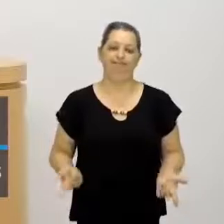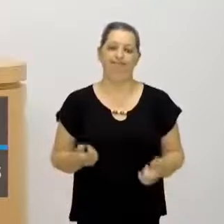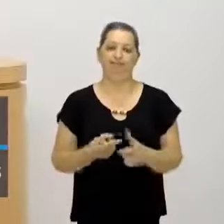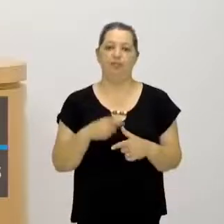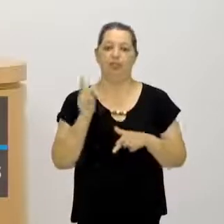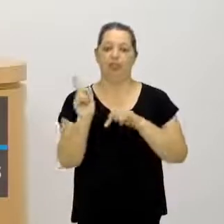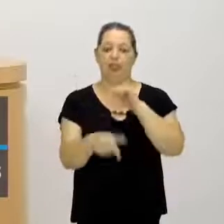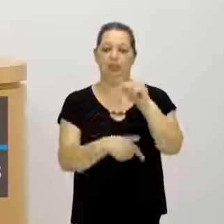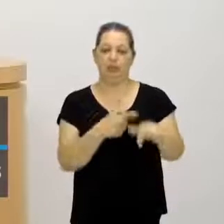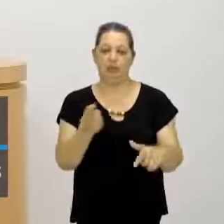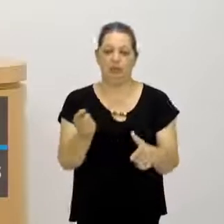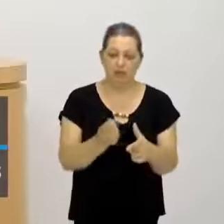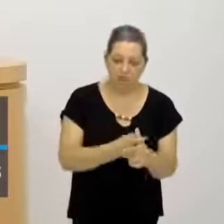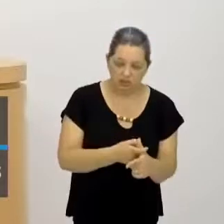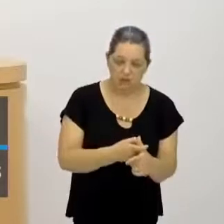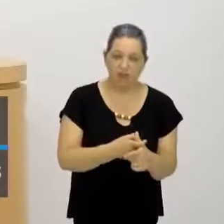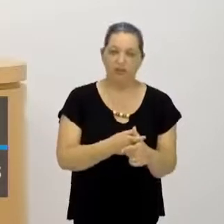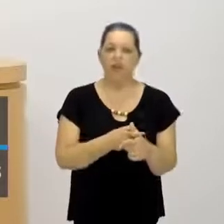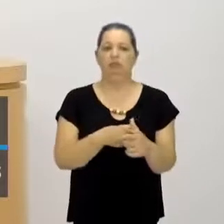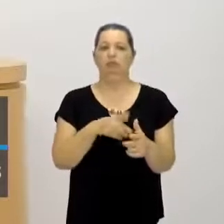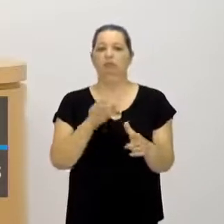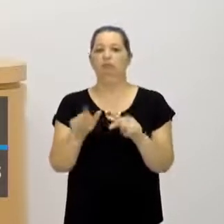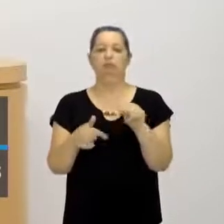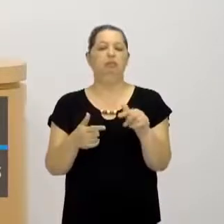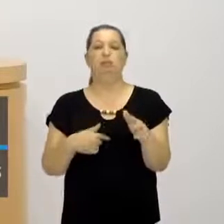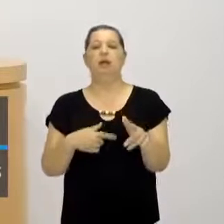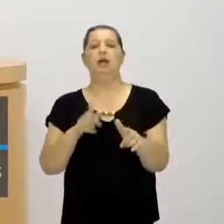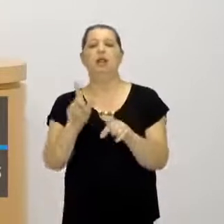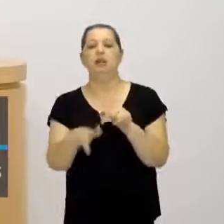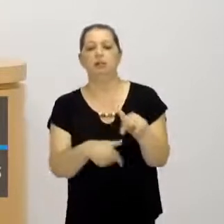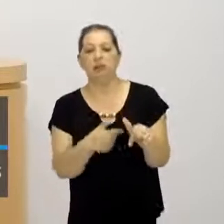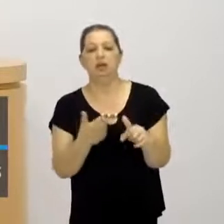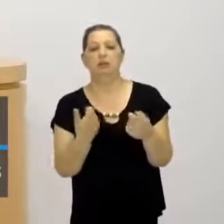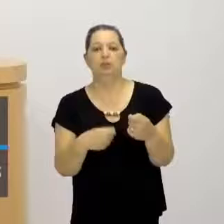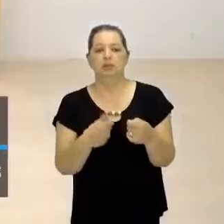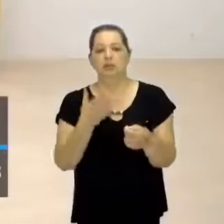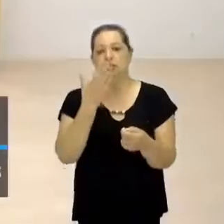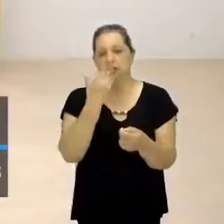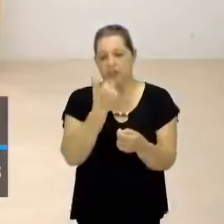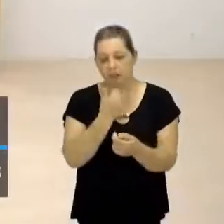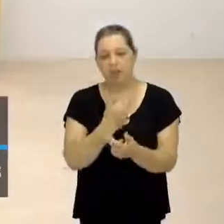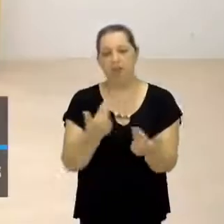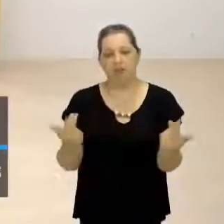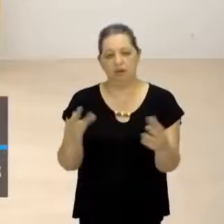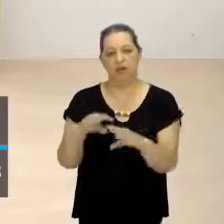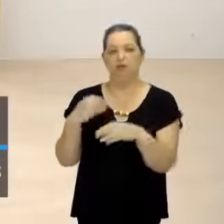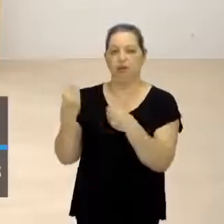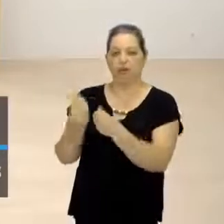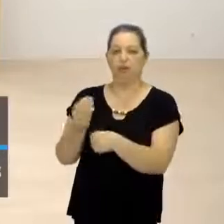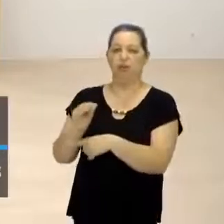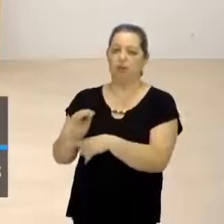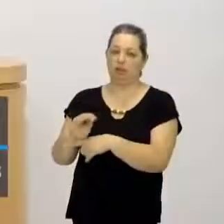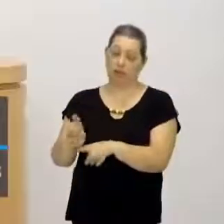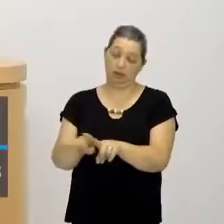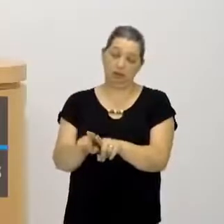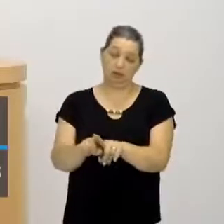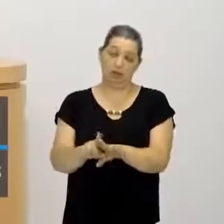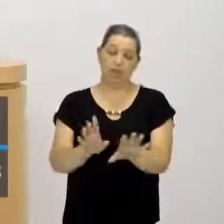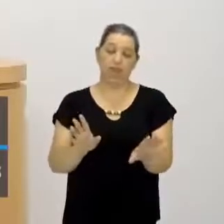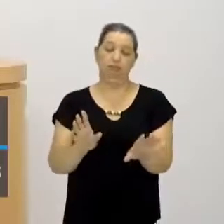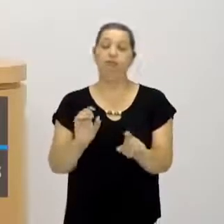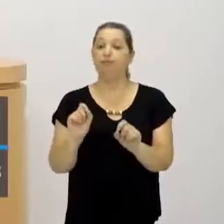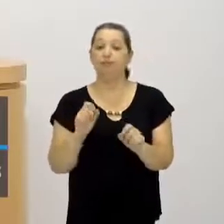com o trabalho. Só que quanto mais ele trabalhava, mais ele consumia na fazenda. Claro, porque ele precisava comer, né? E aí ele acabava se